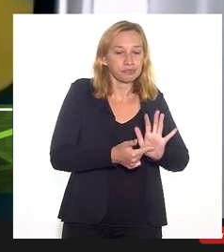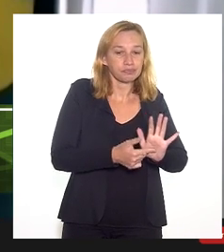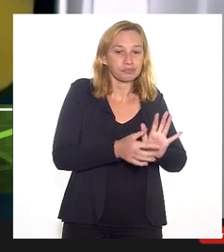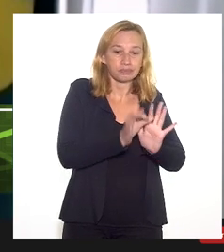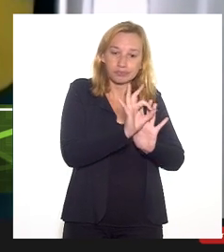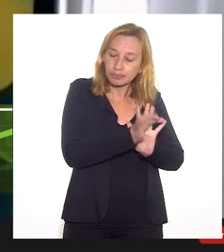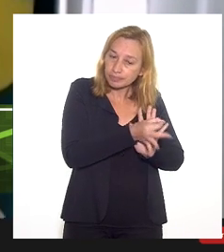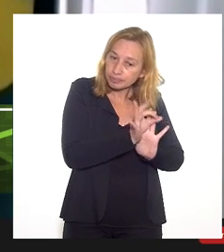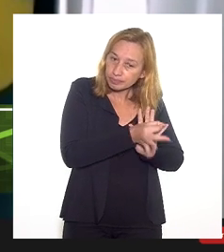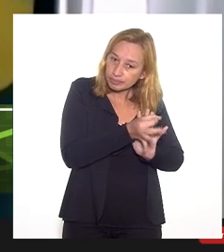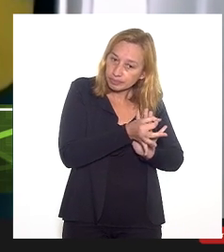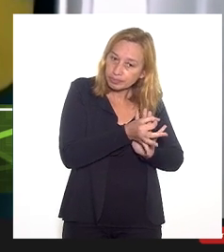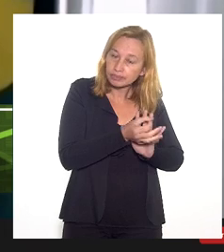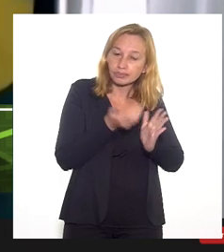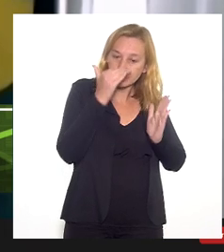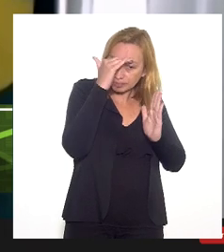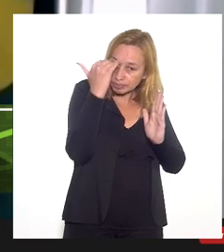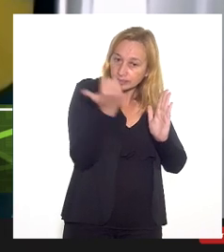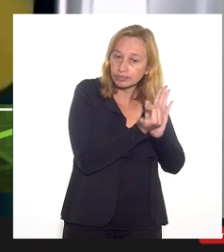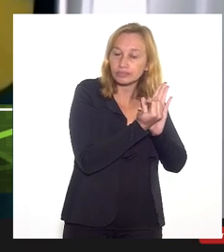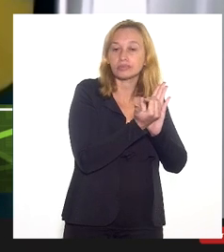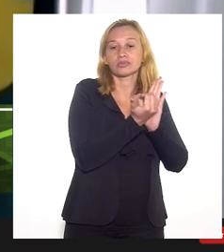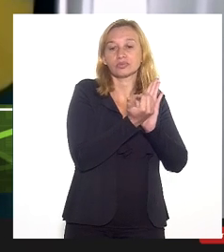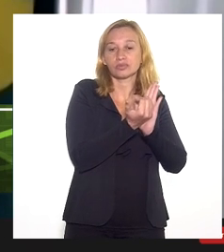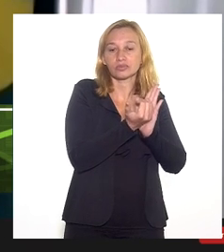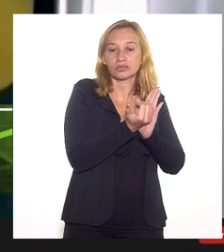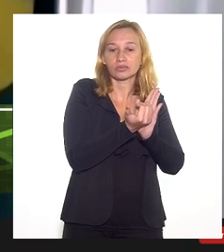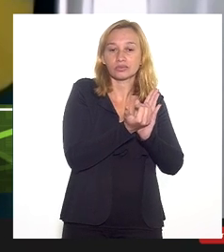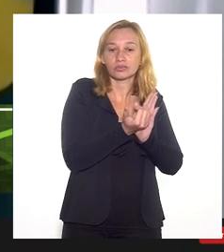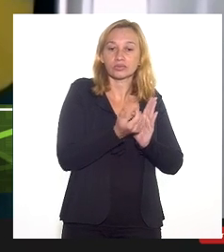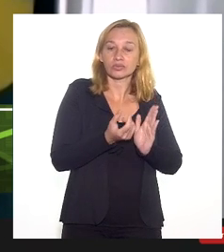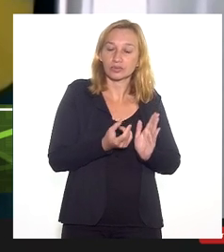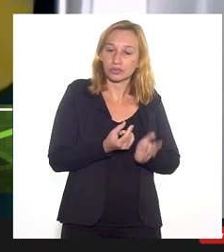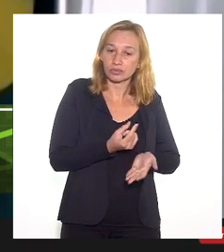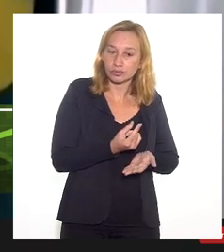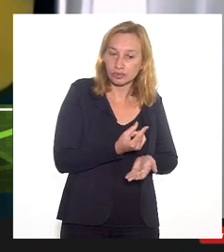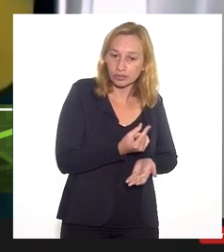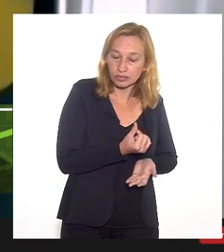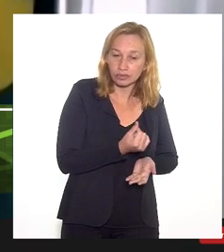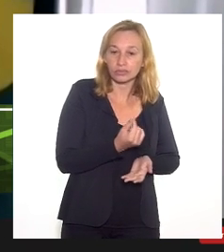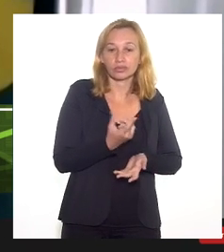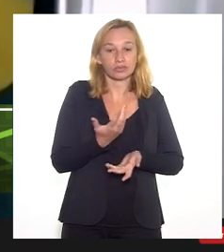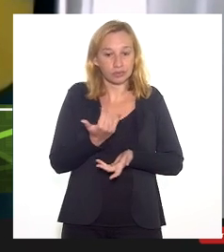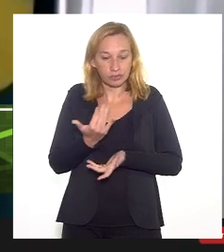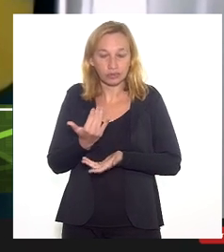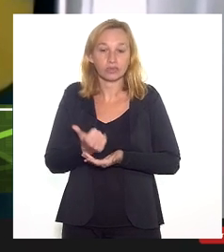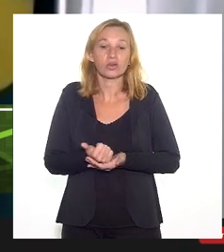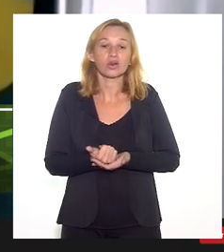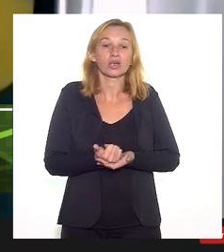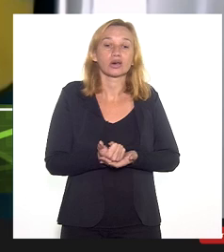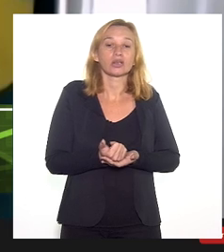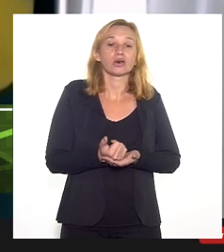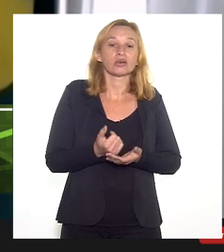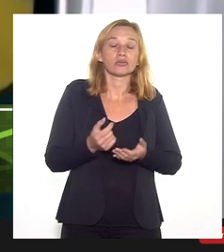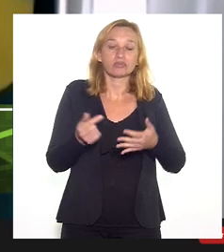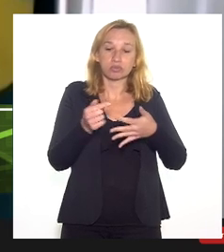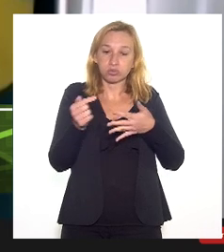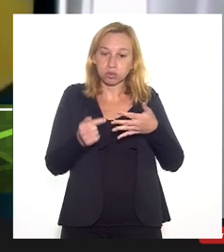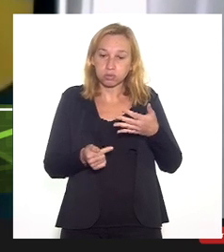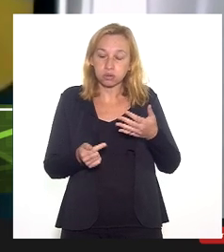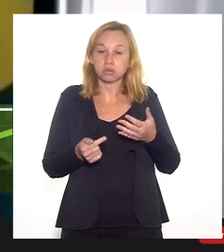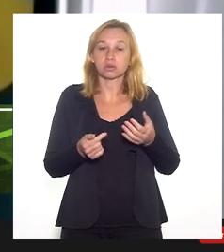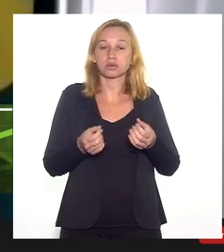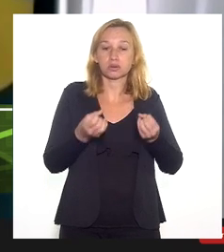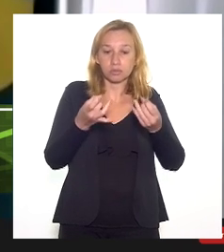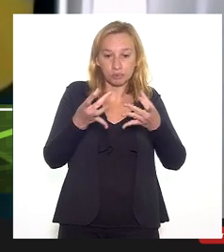para o cumprimento dos do décimos mas ainda assim a lei detalha disciplina melhor fala